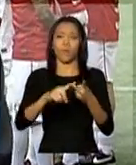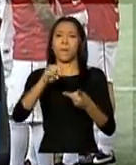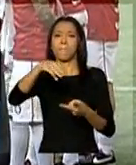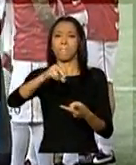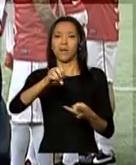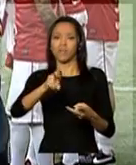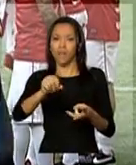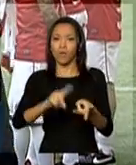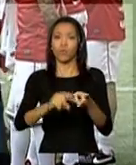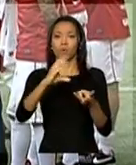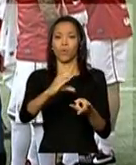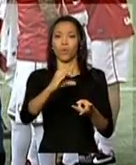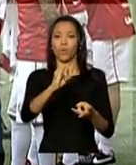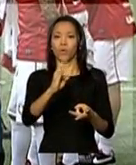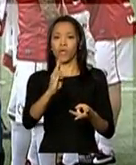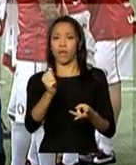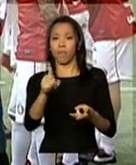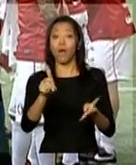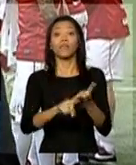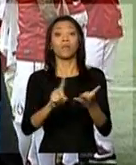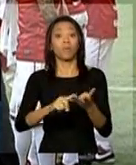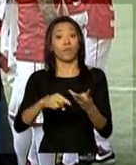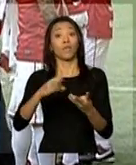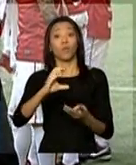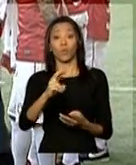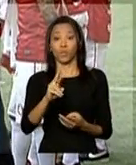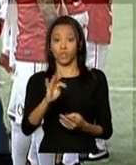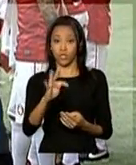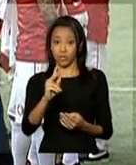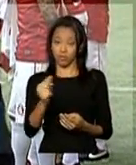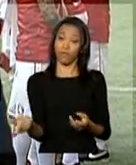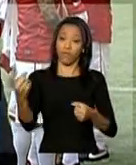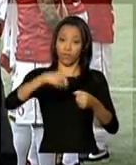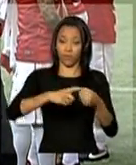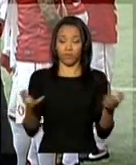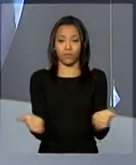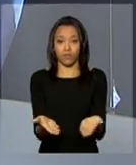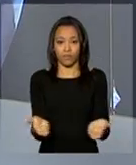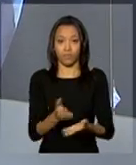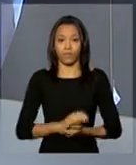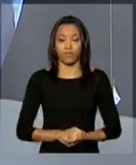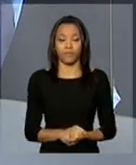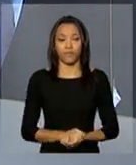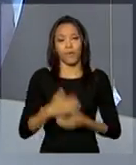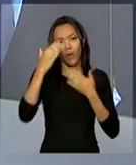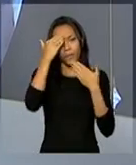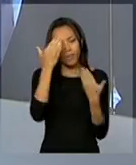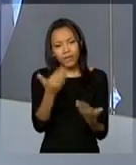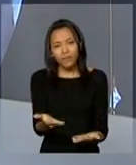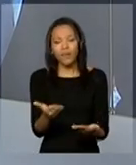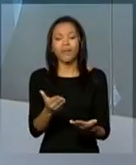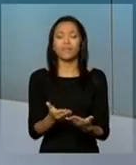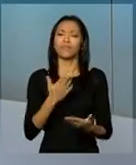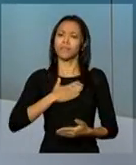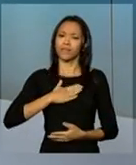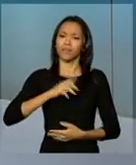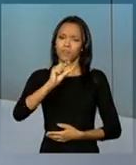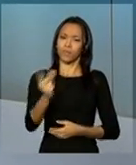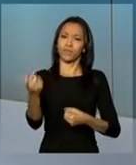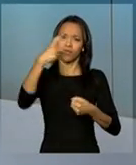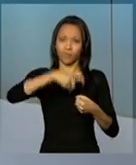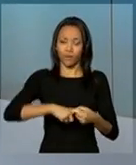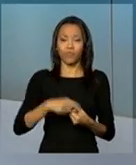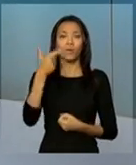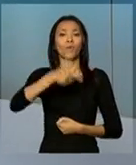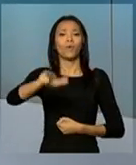Manaus, Cuiabá e Curitiba. Voltamos com você no estúdio, Malu. Obrigada, Paulo. E daqui a pouco a gente volta